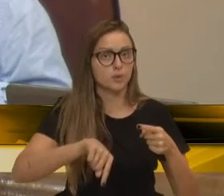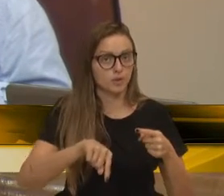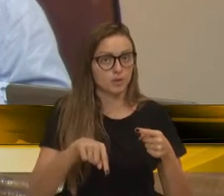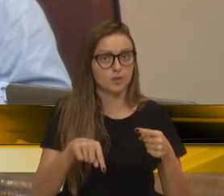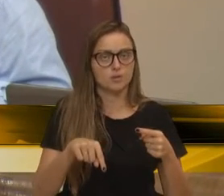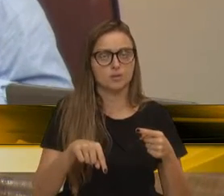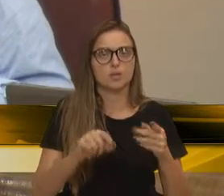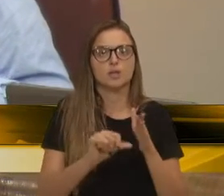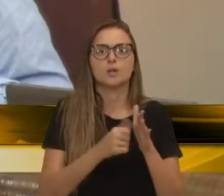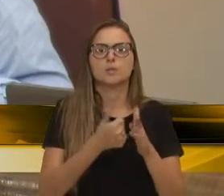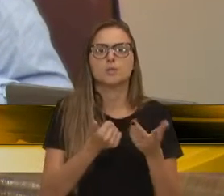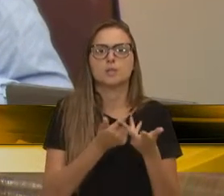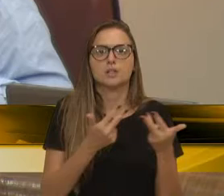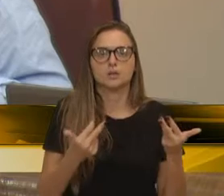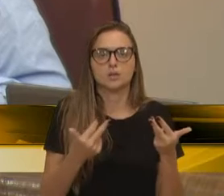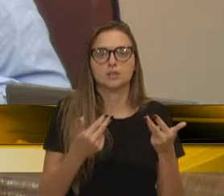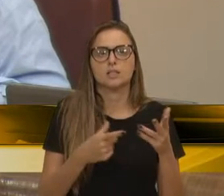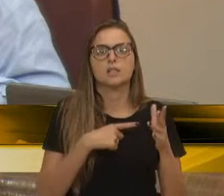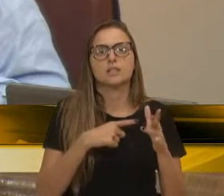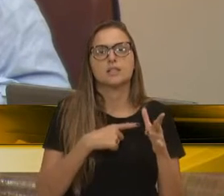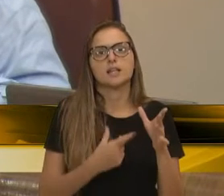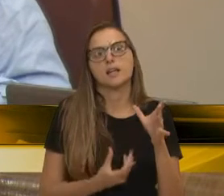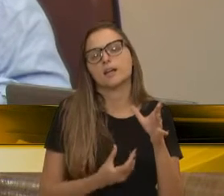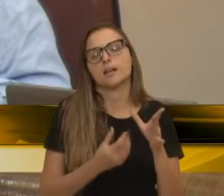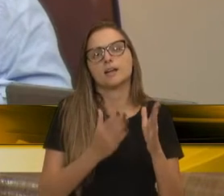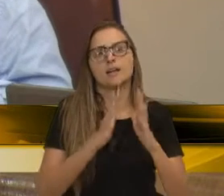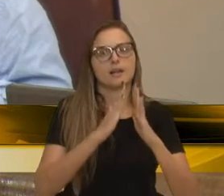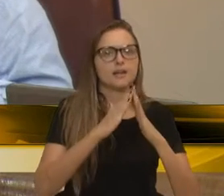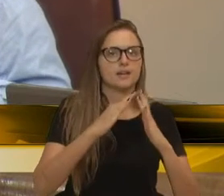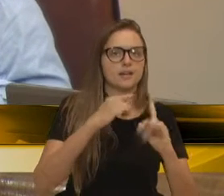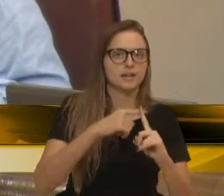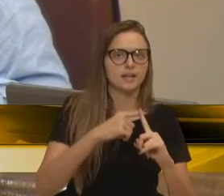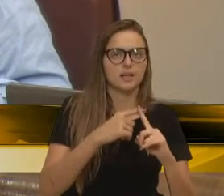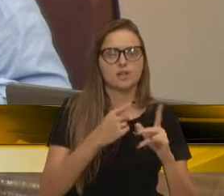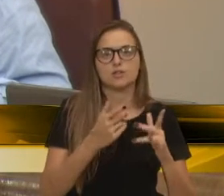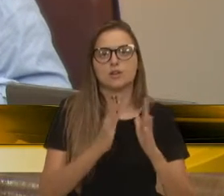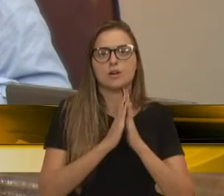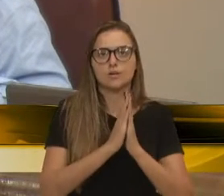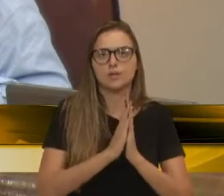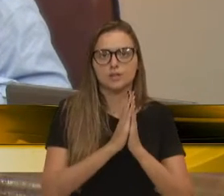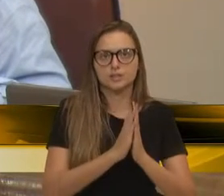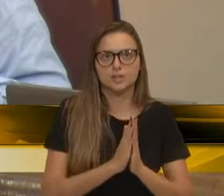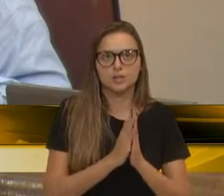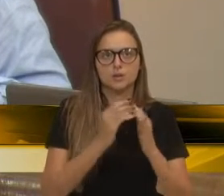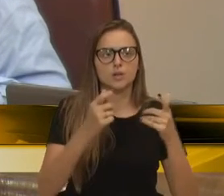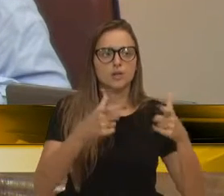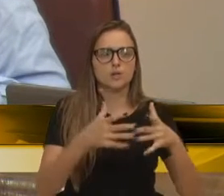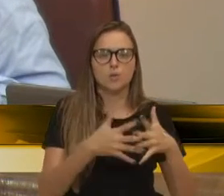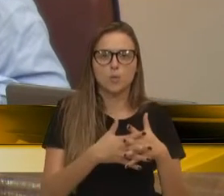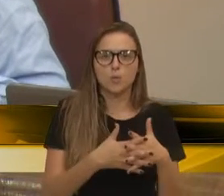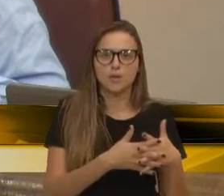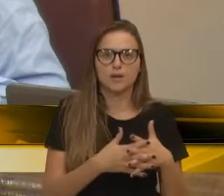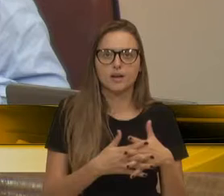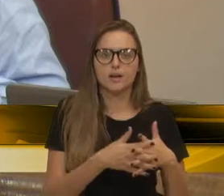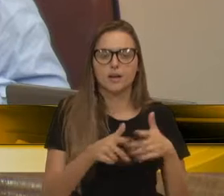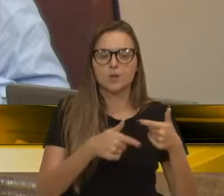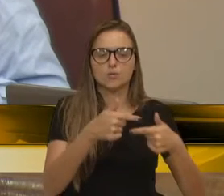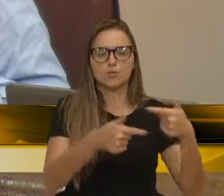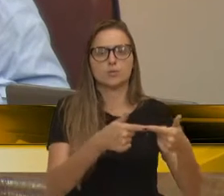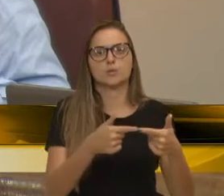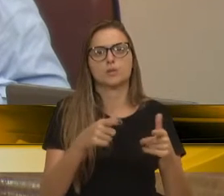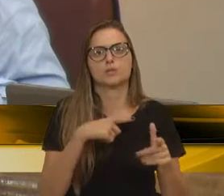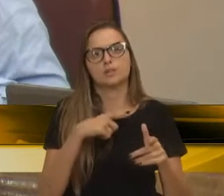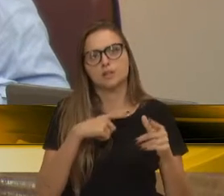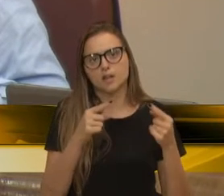1º estabelecer cultos religiosos ou igrejas subvencioná los embaraçar lhes o funcionamento ou manter com eles